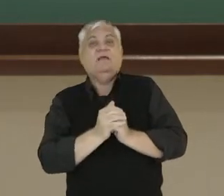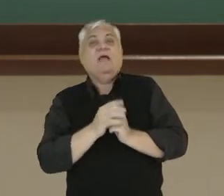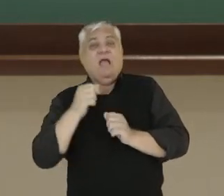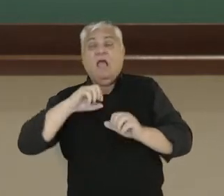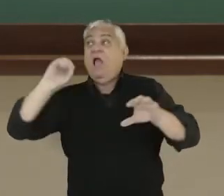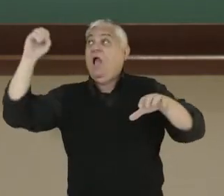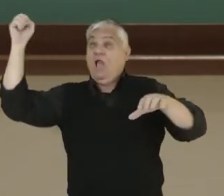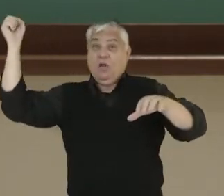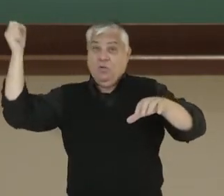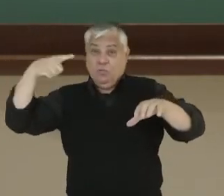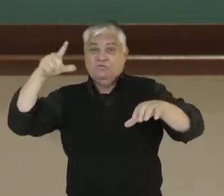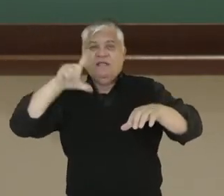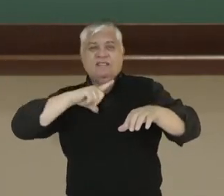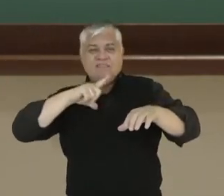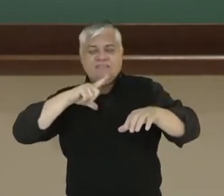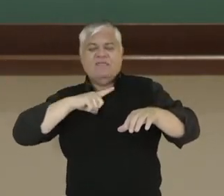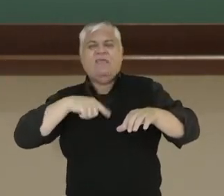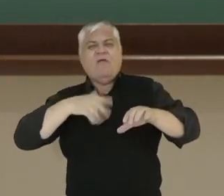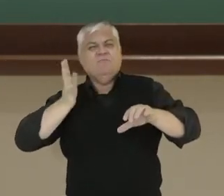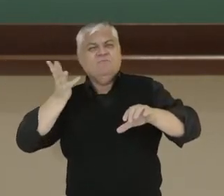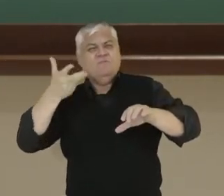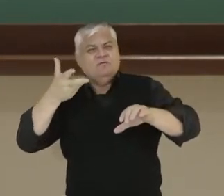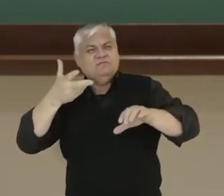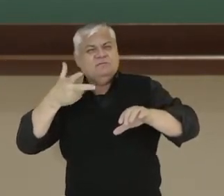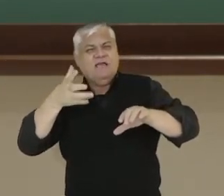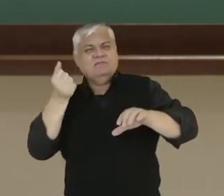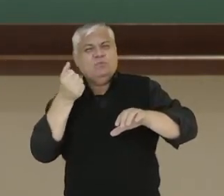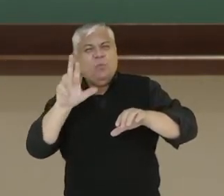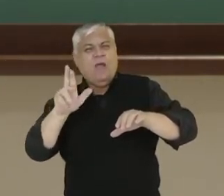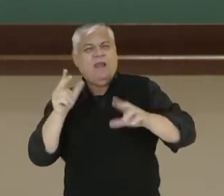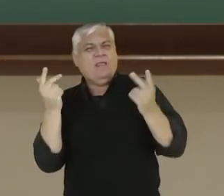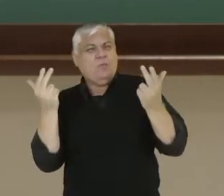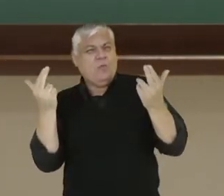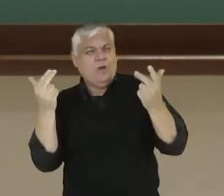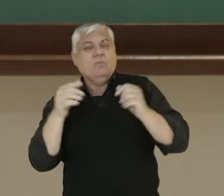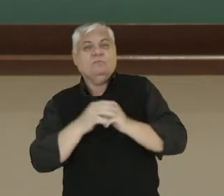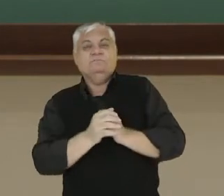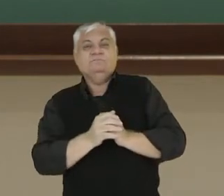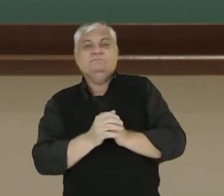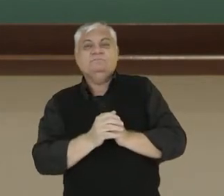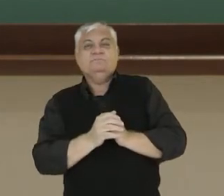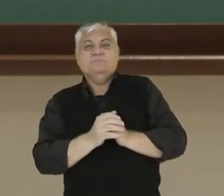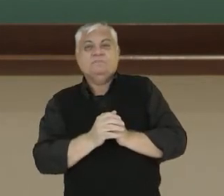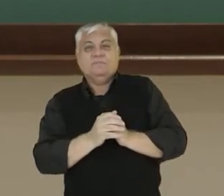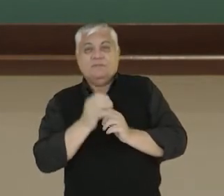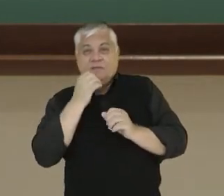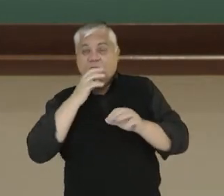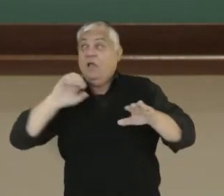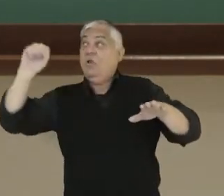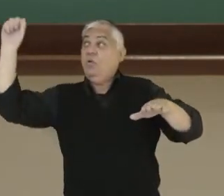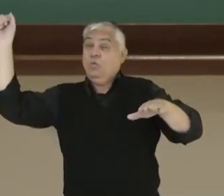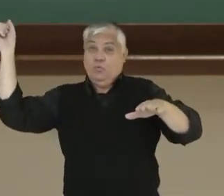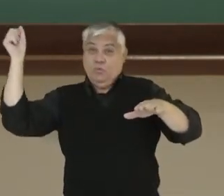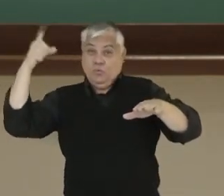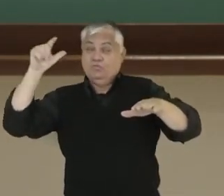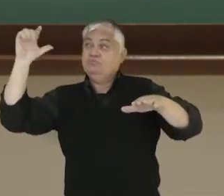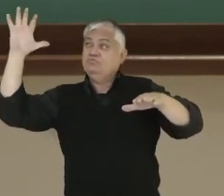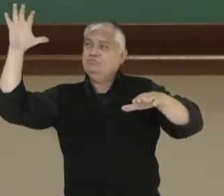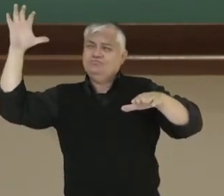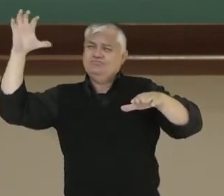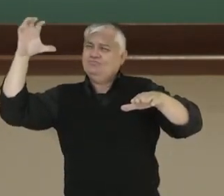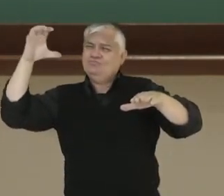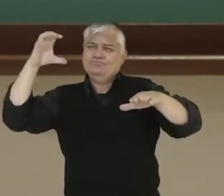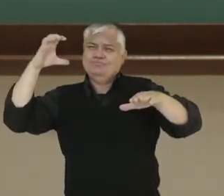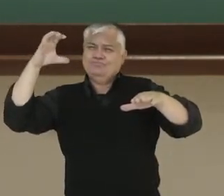tem basicamente a mesma velocidade no ar, a mesma velocidade que no vácuo. Então, a luz vem no ar a 300 mil quilômetros